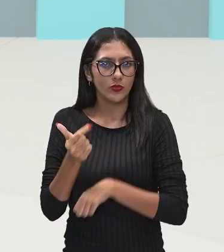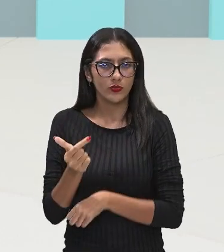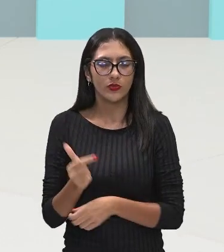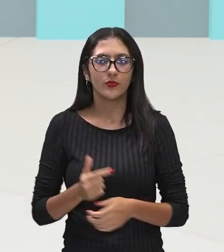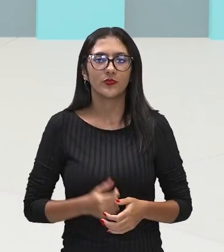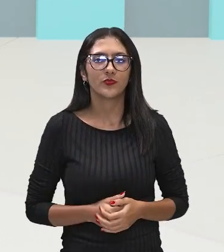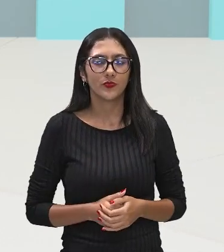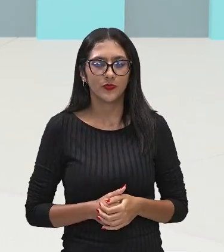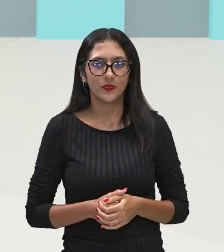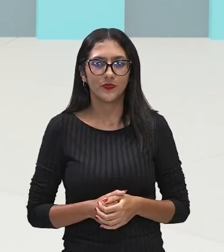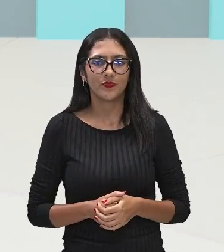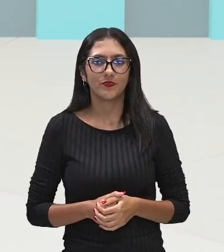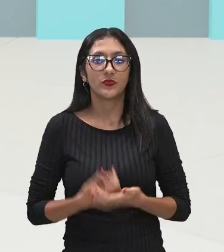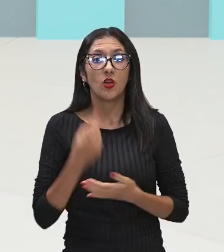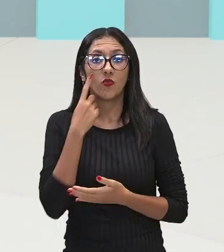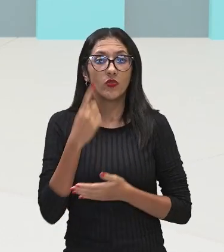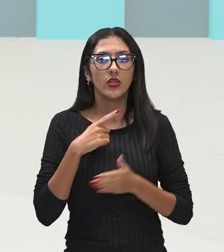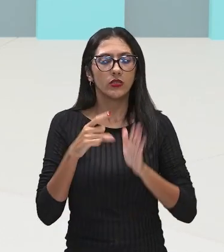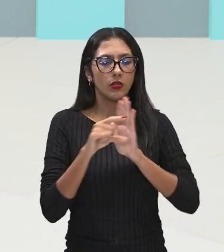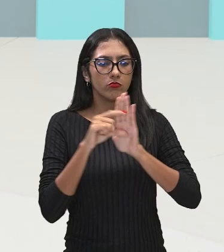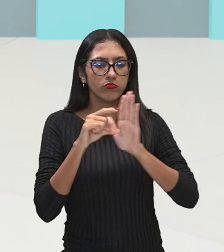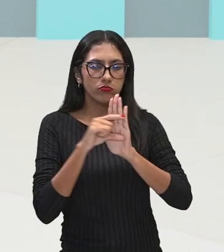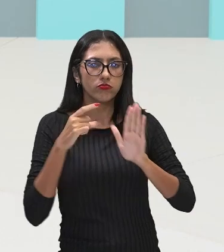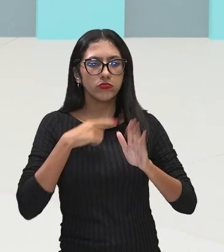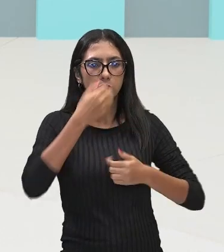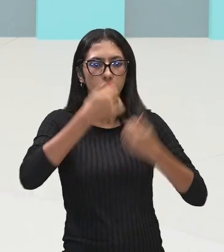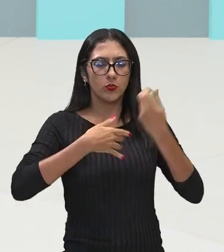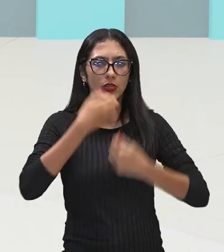falou das pessoas com deficiência, falou do direito